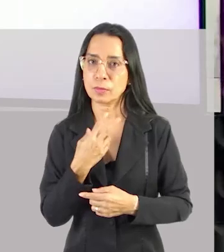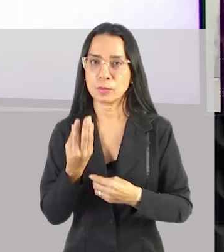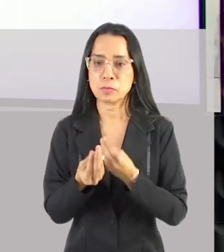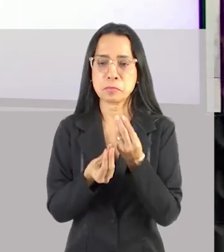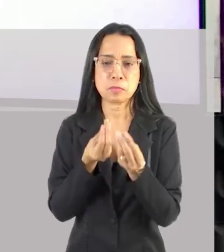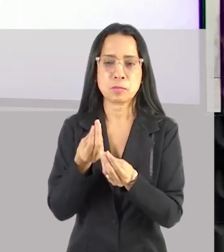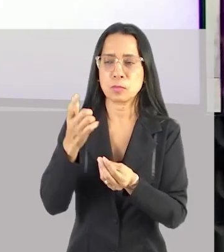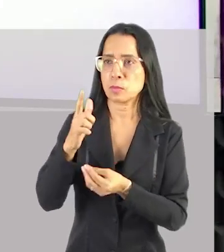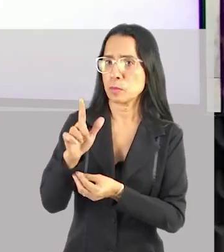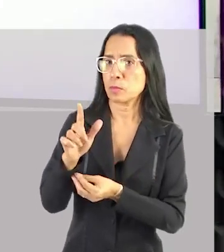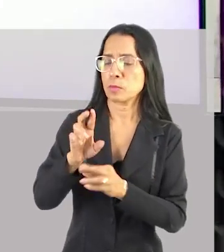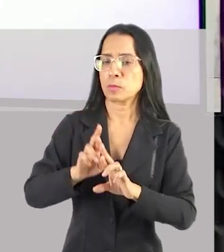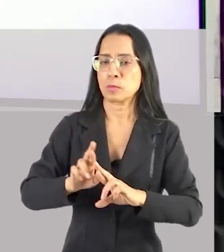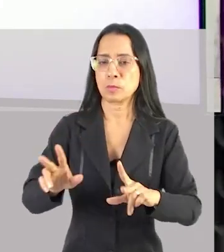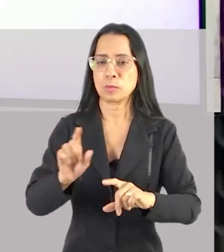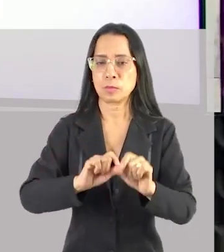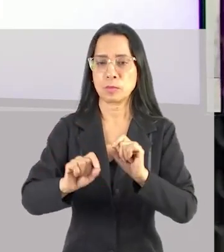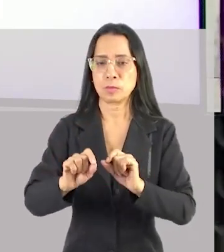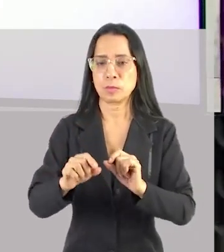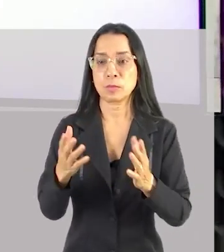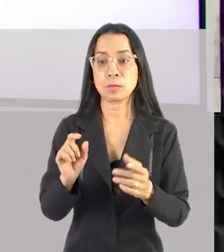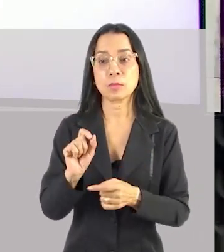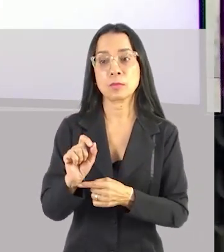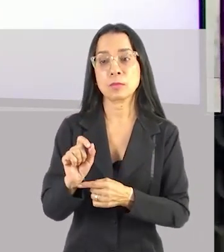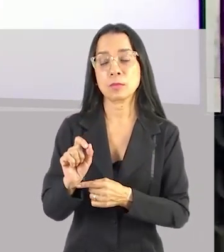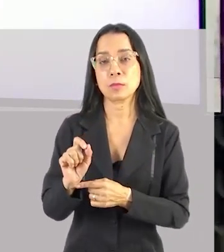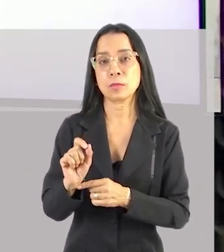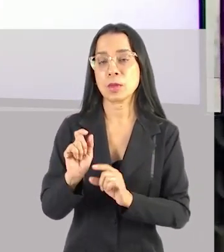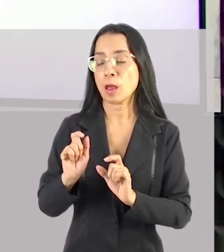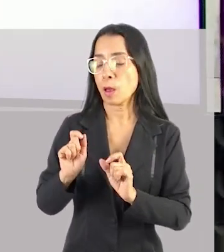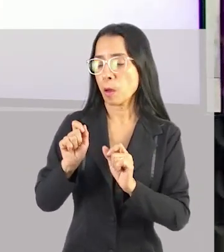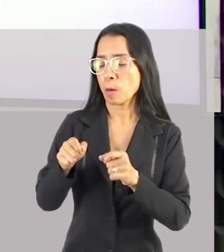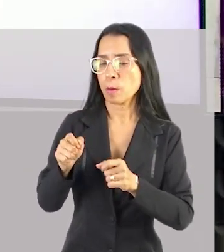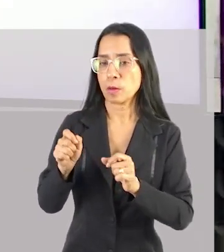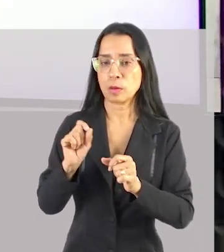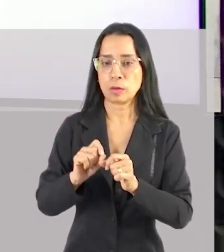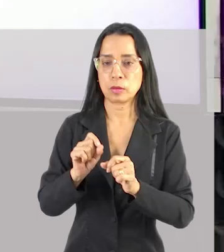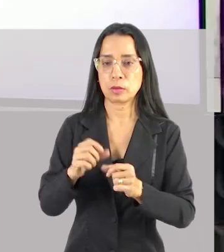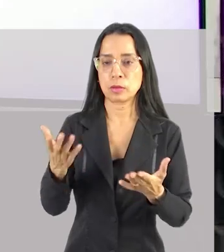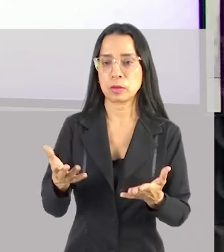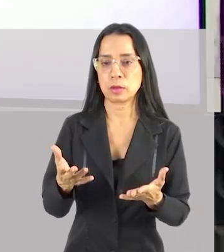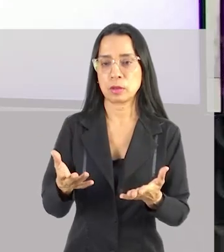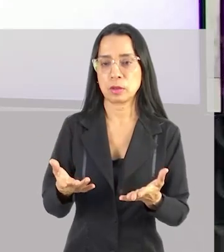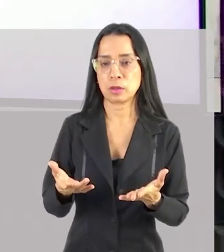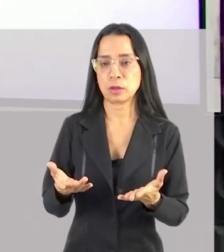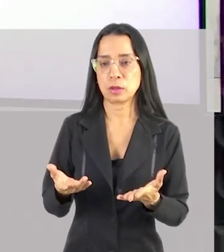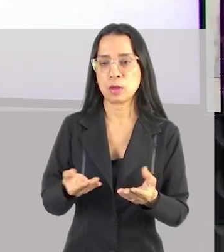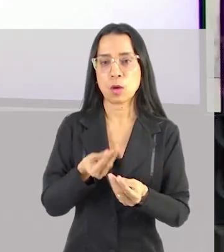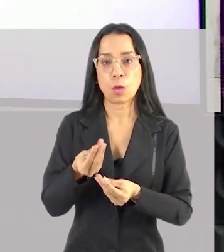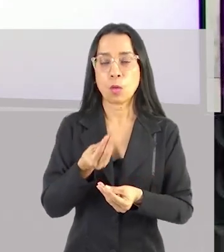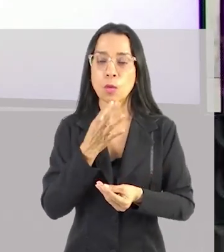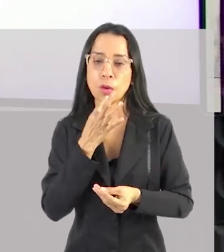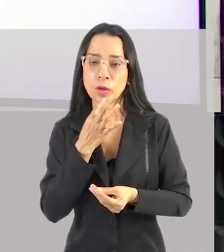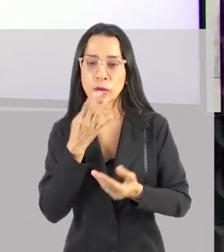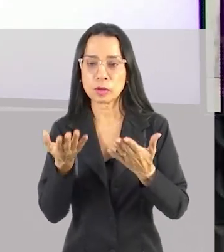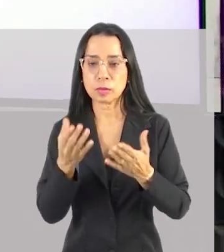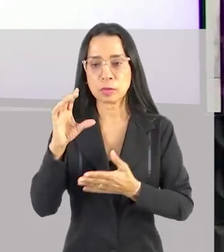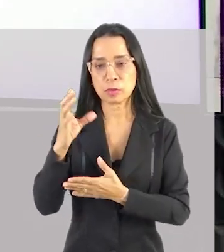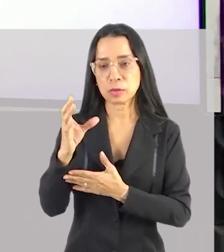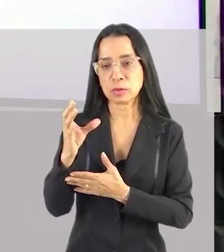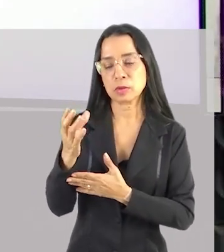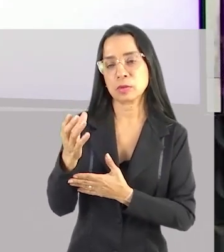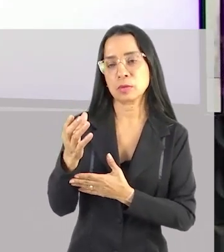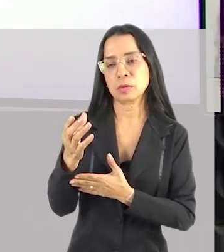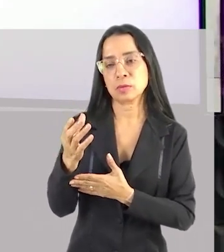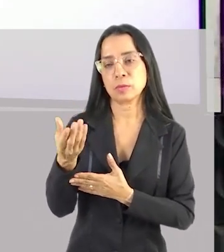modo, nem sobre as que lhe é impossível fazer. Por conseguinte, como o conhecimento científico envolve